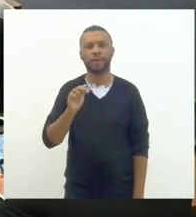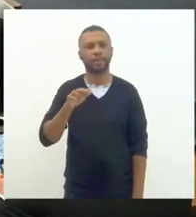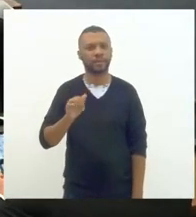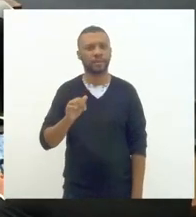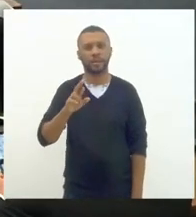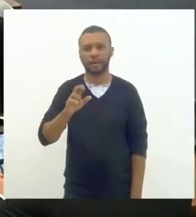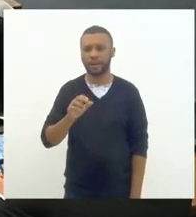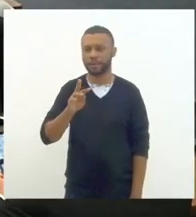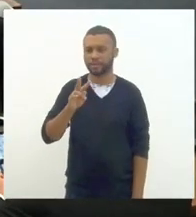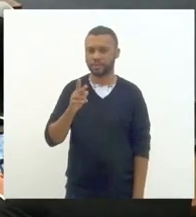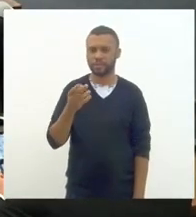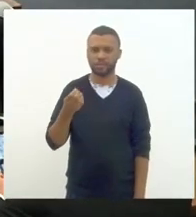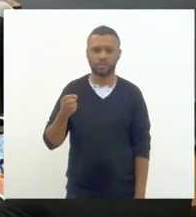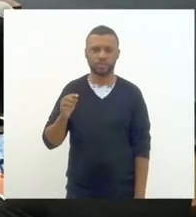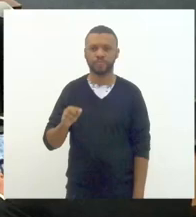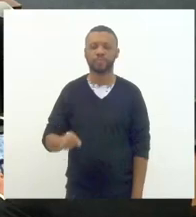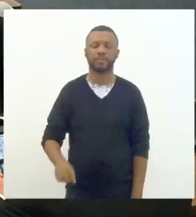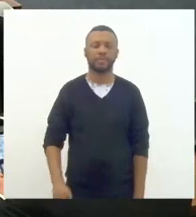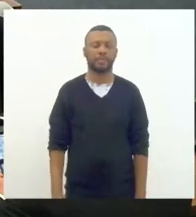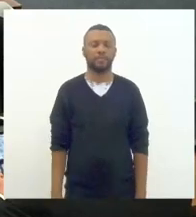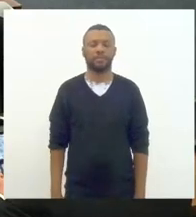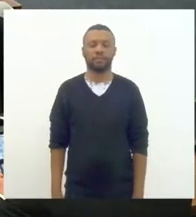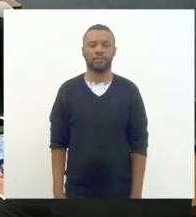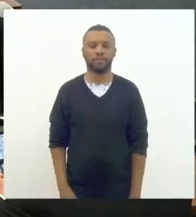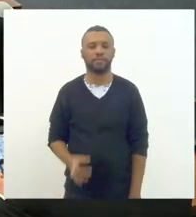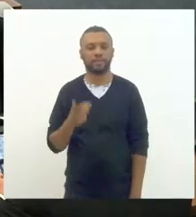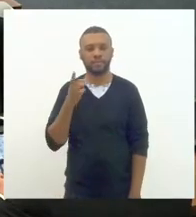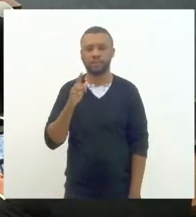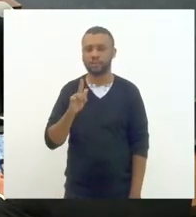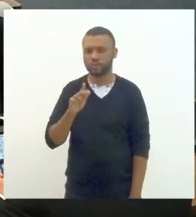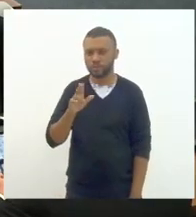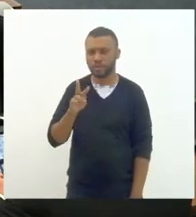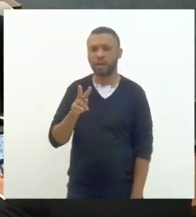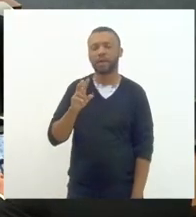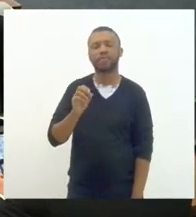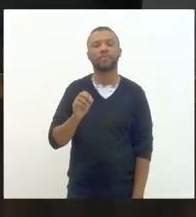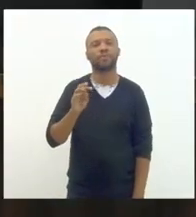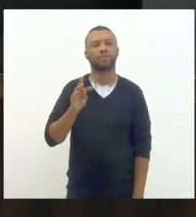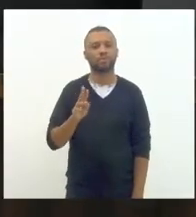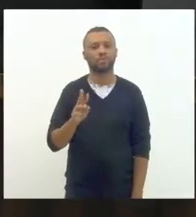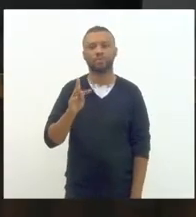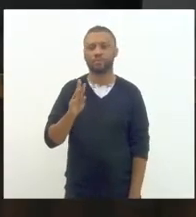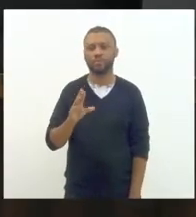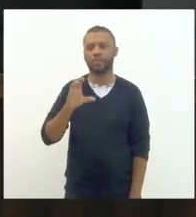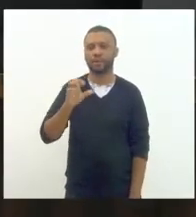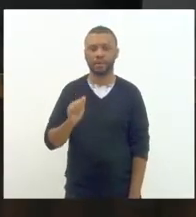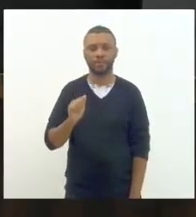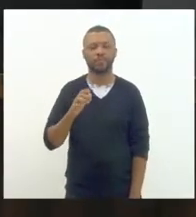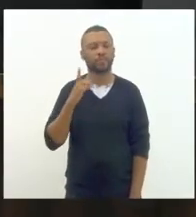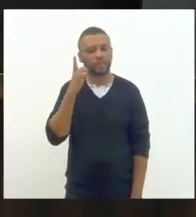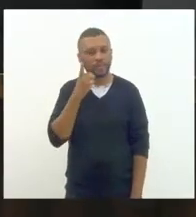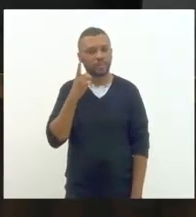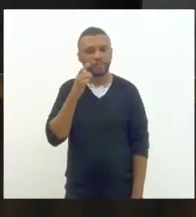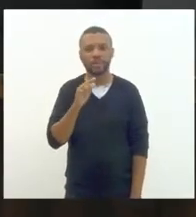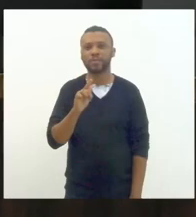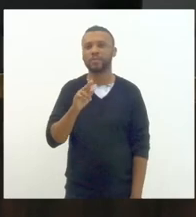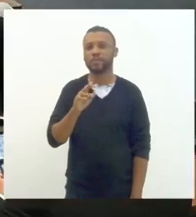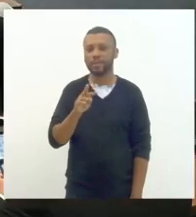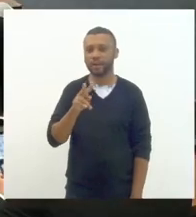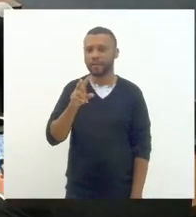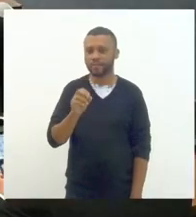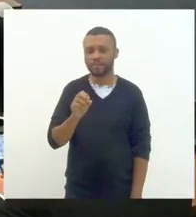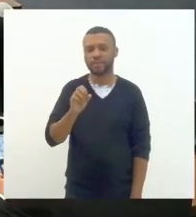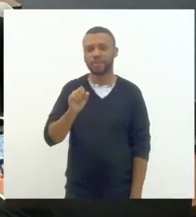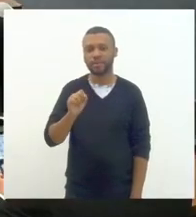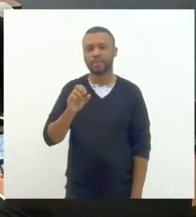Deputado Giovanni Ratinho. Deputado Gustavo Tutuca. Sim. Deputado Gustavo Tutuca. Deputado Gustavo Schmidt. Presidente,